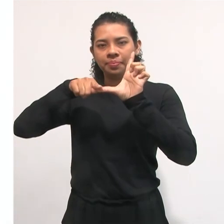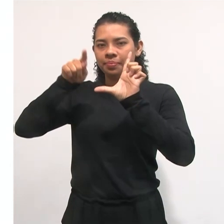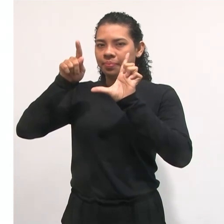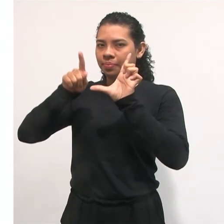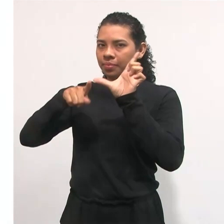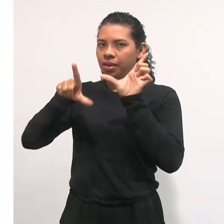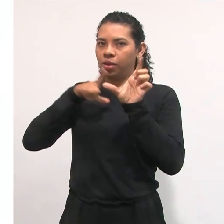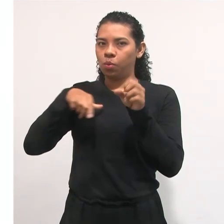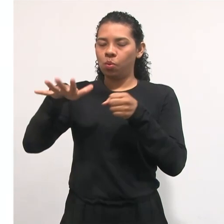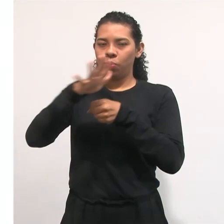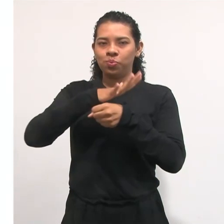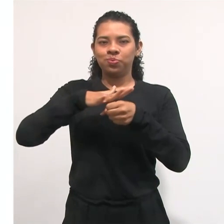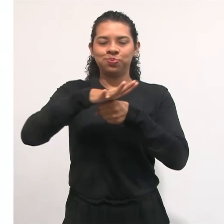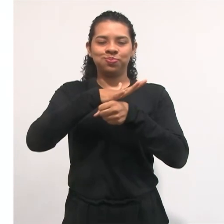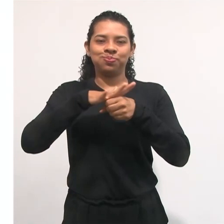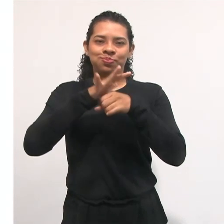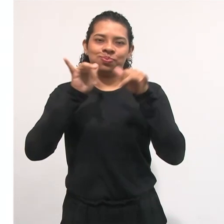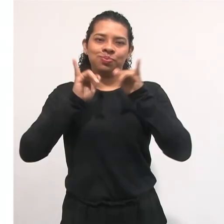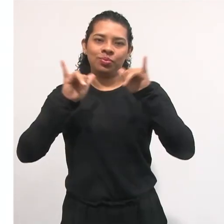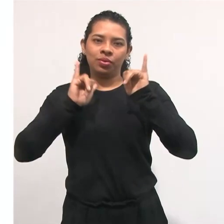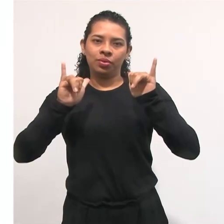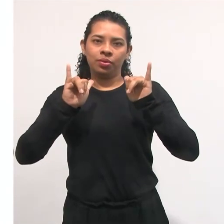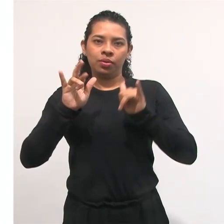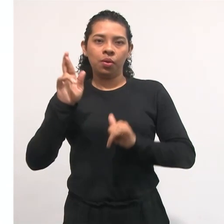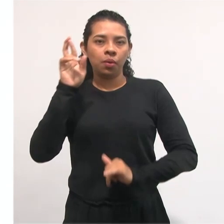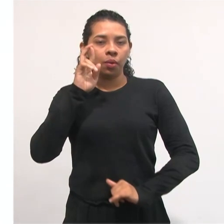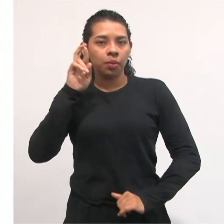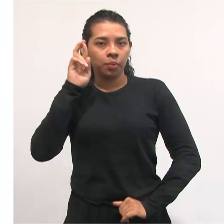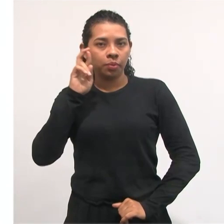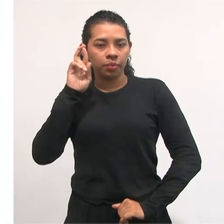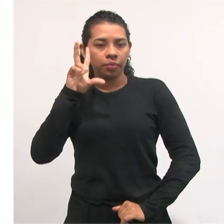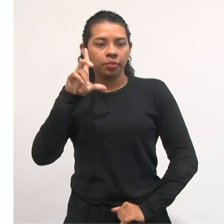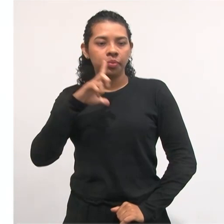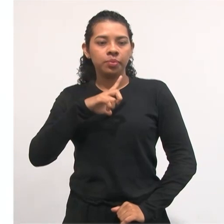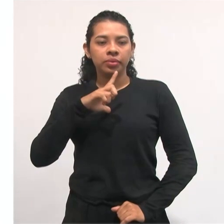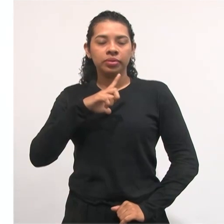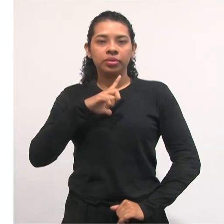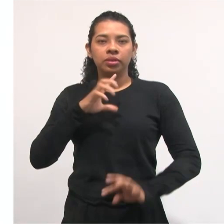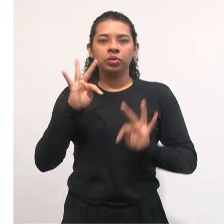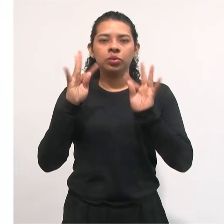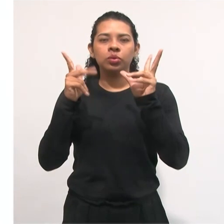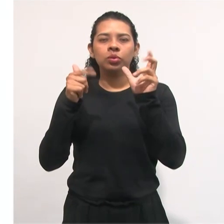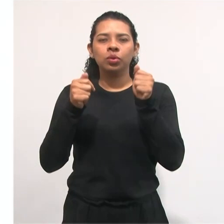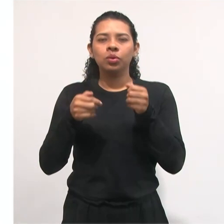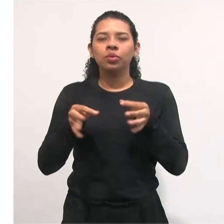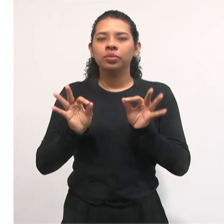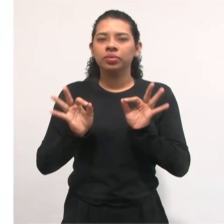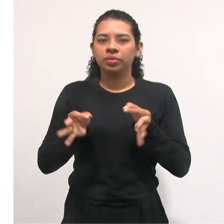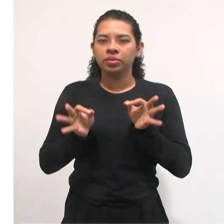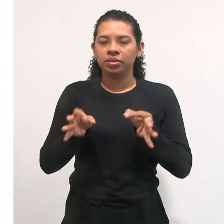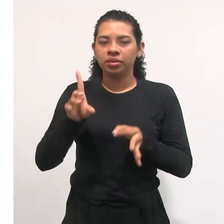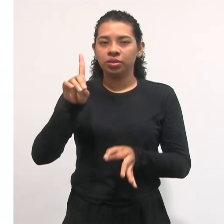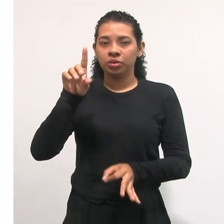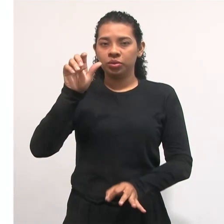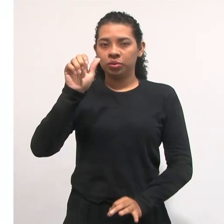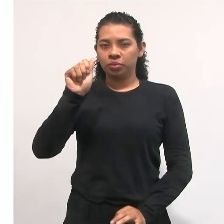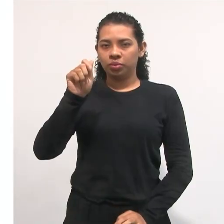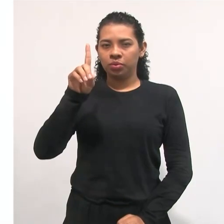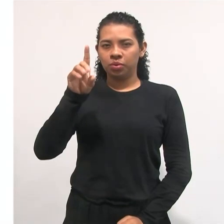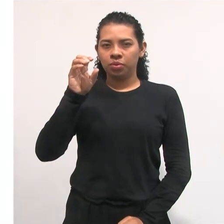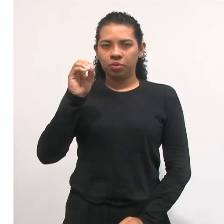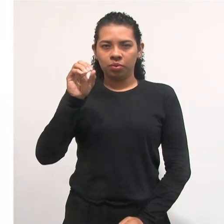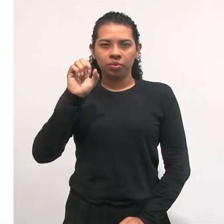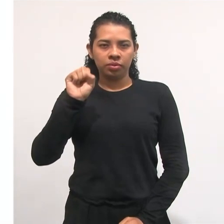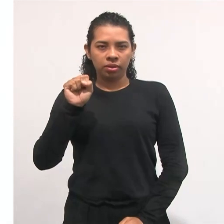informações. Observe que quando a gente teve os dados absolutos, a gente chamava de XI. Na frequência, a gente vai chamar de